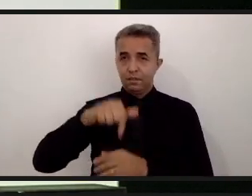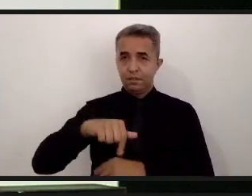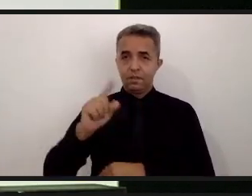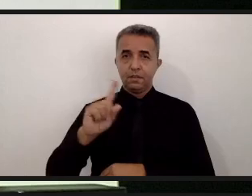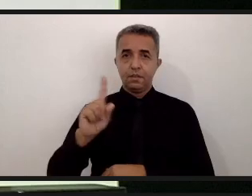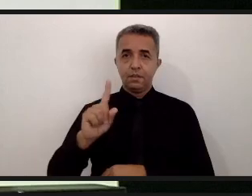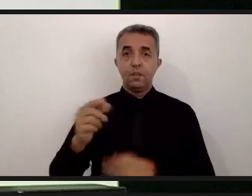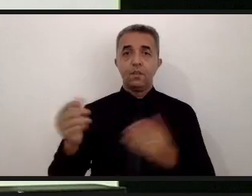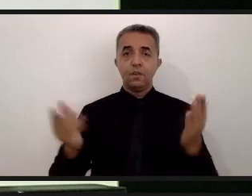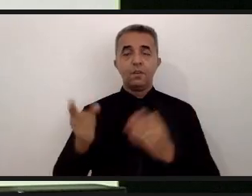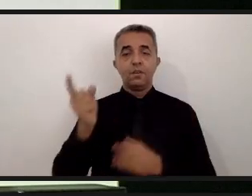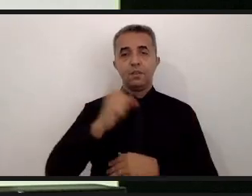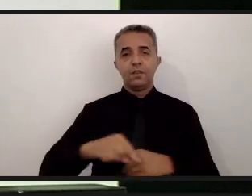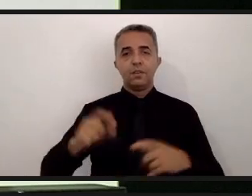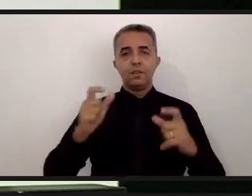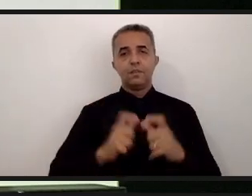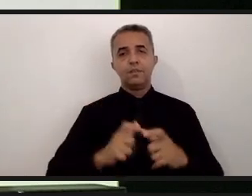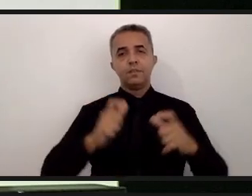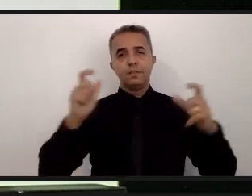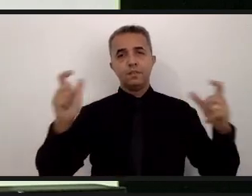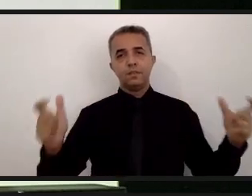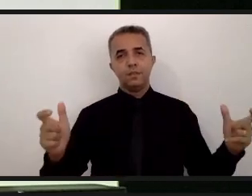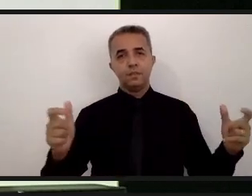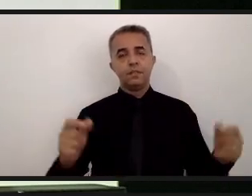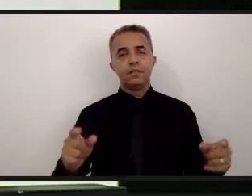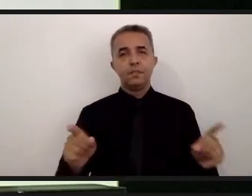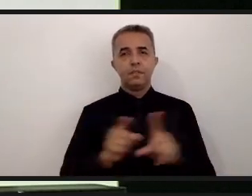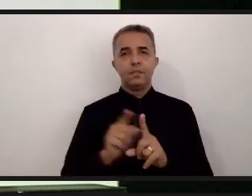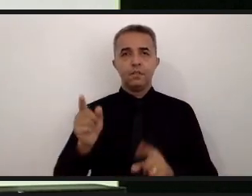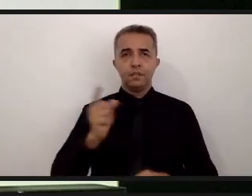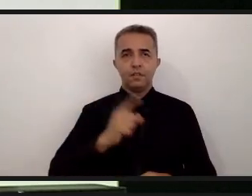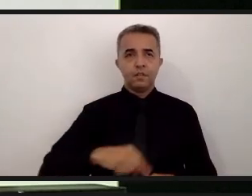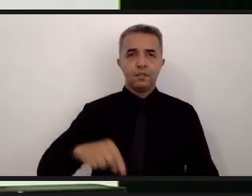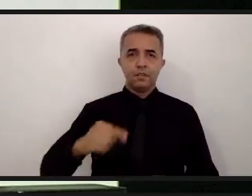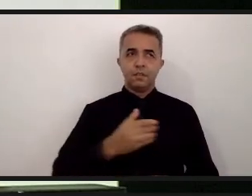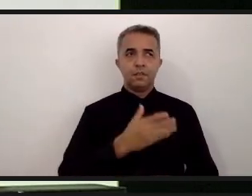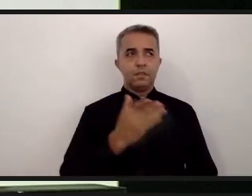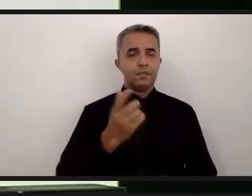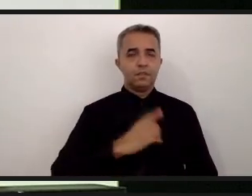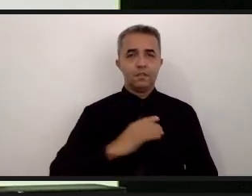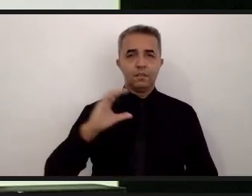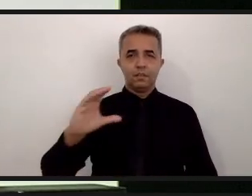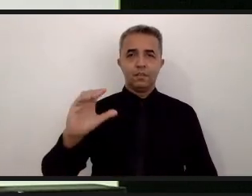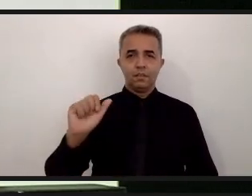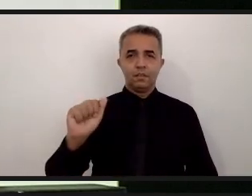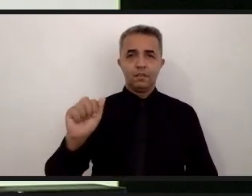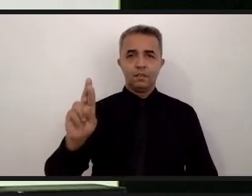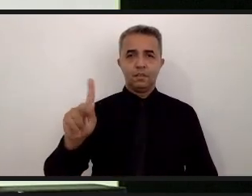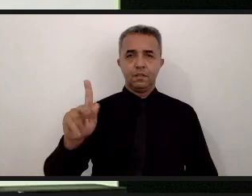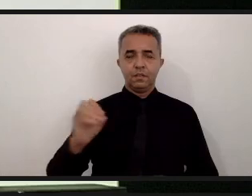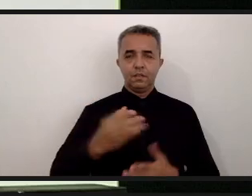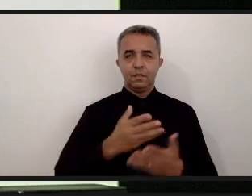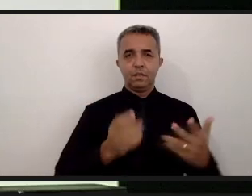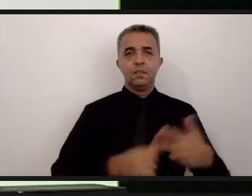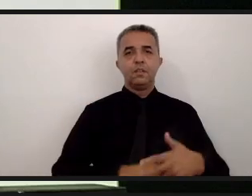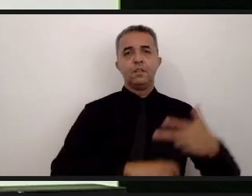a maioria do eleitorado e ocupamos importantes cargos nos três poderes da República.